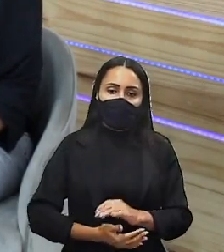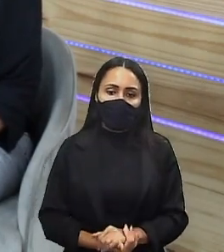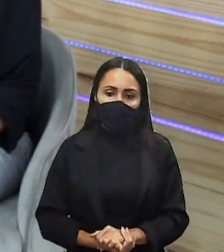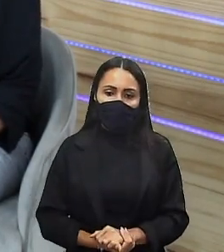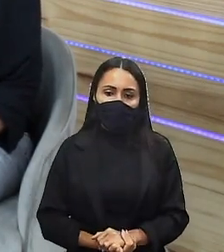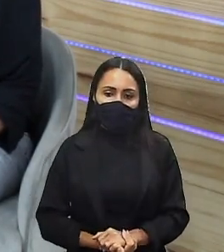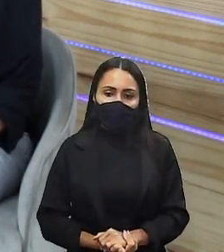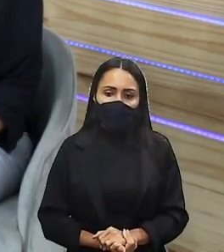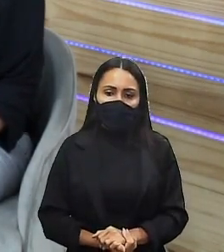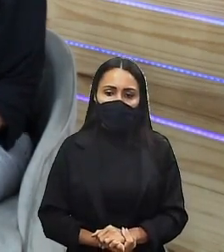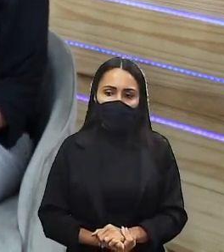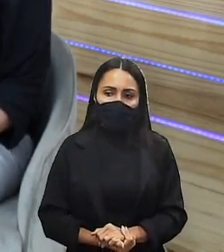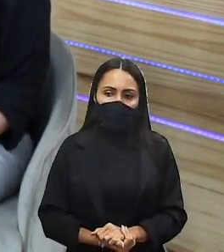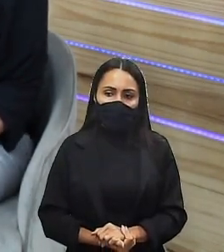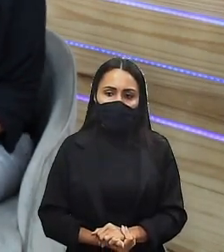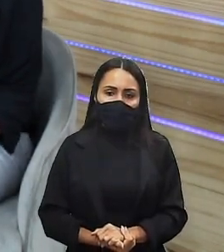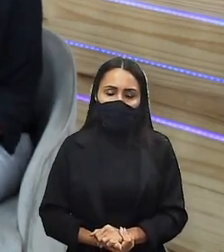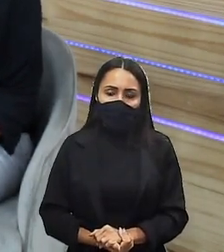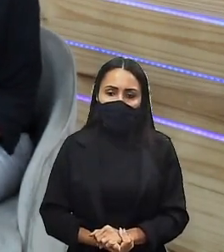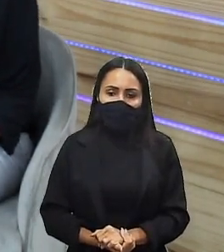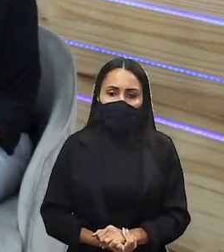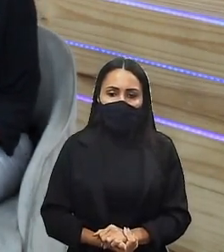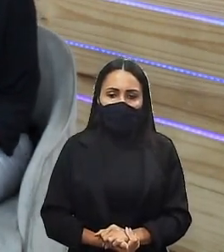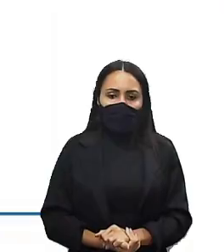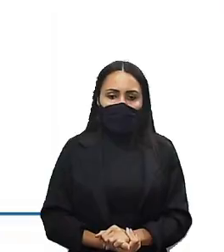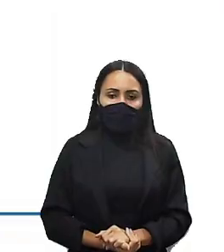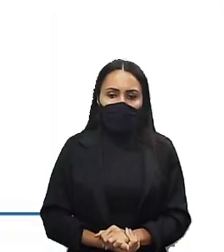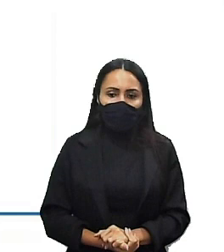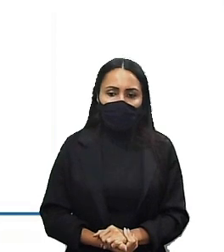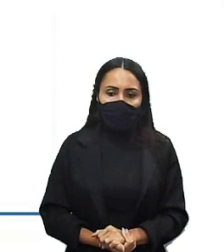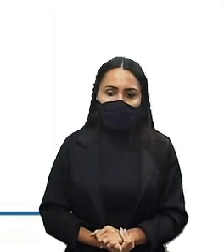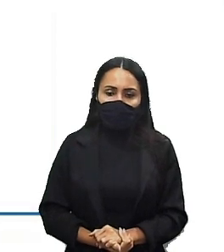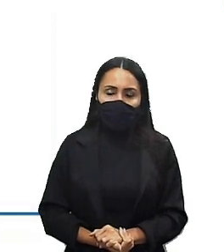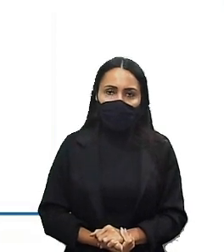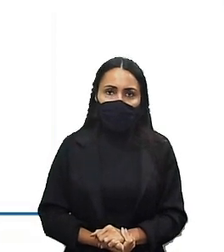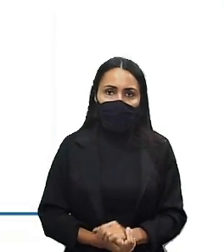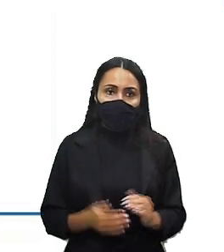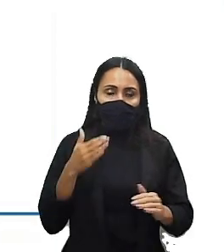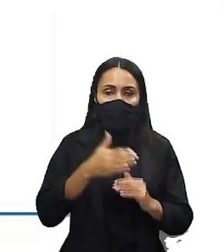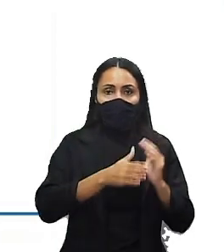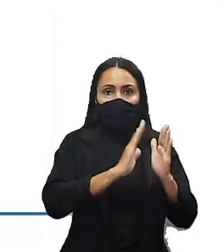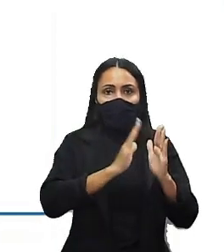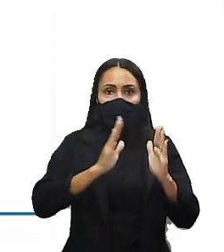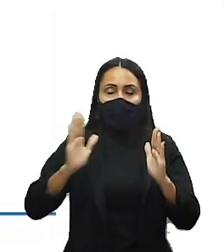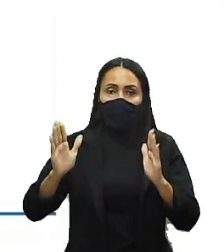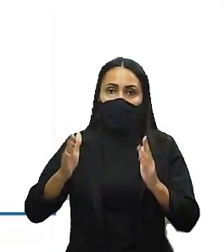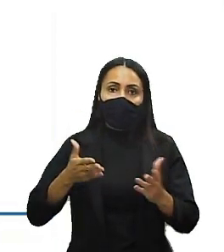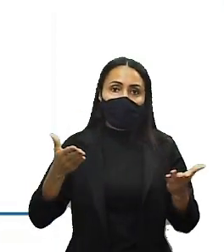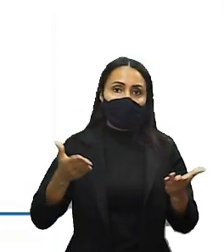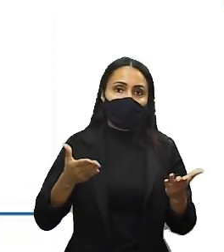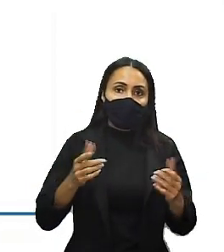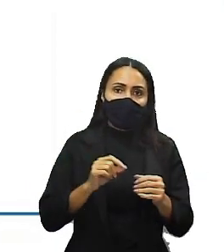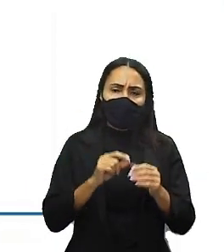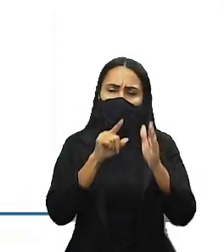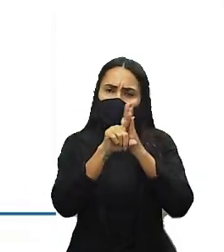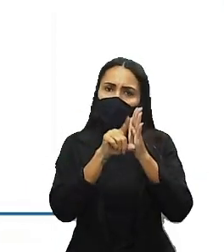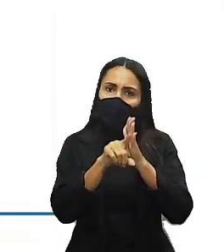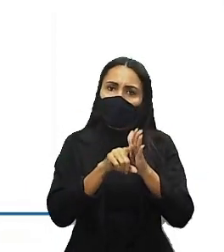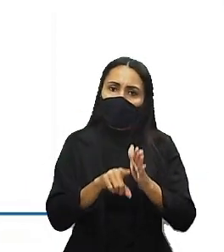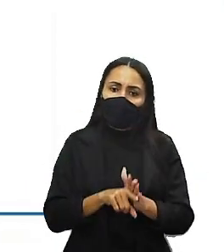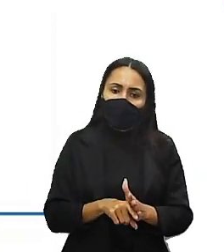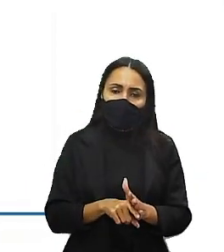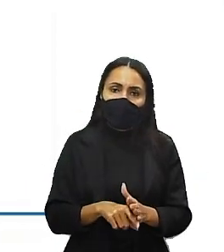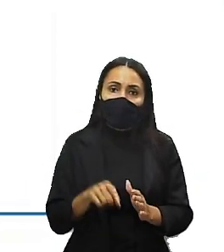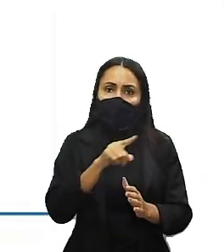passar. Tá certo. Como a gente consegue fazer essa empatia dentro de uma biblioteca? Agora a gente vai fazer alguns questionamentos